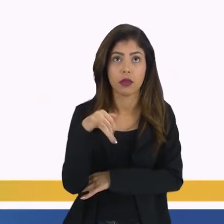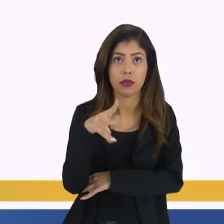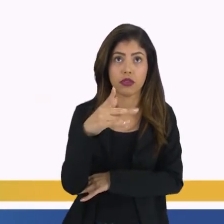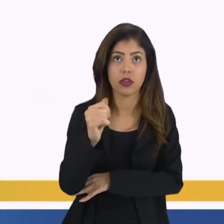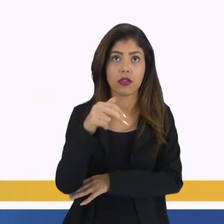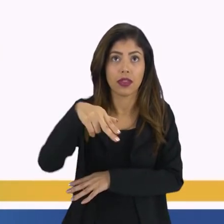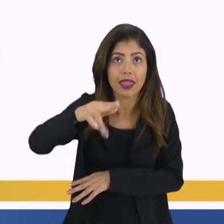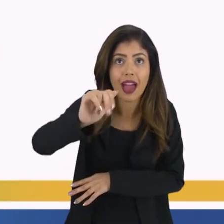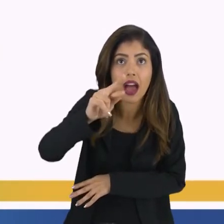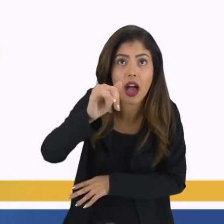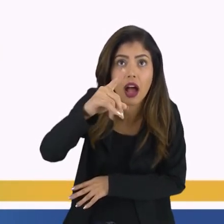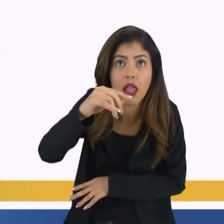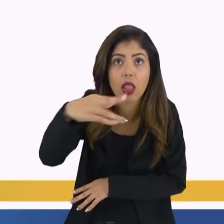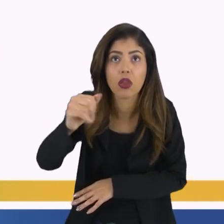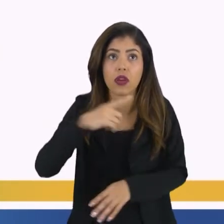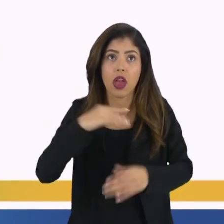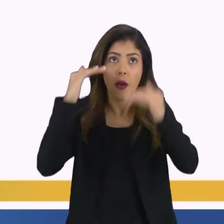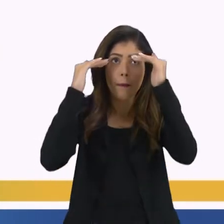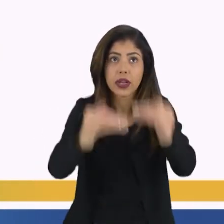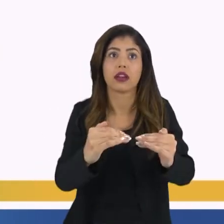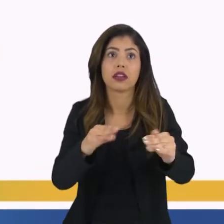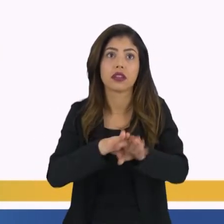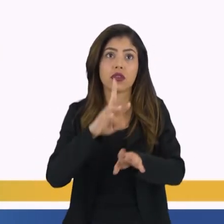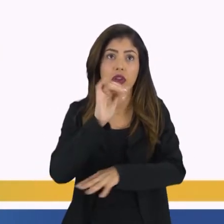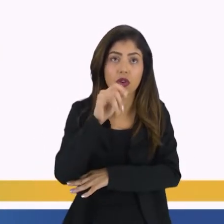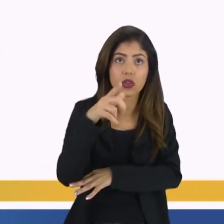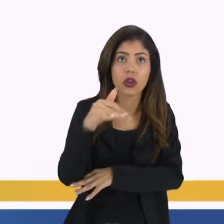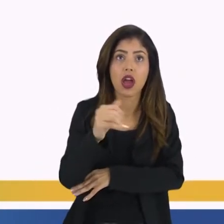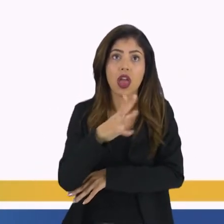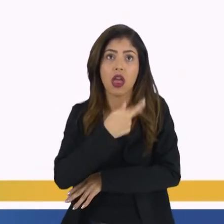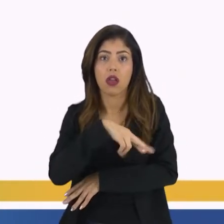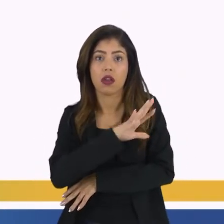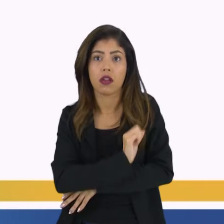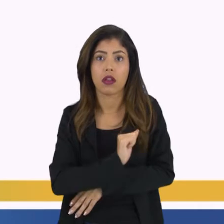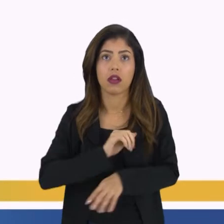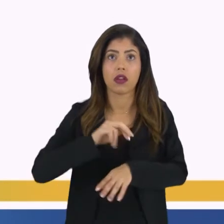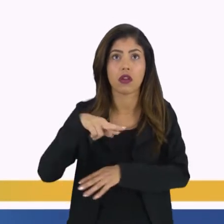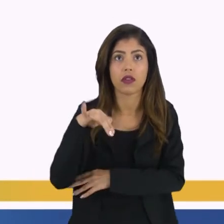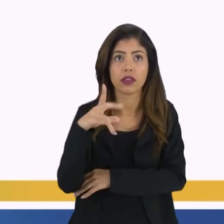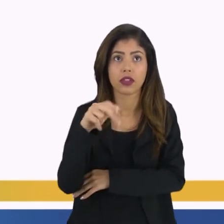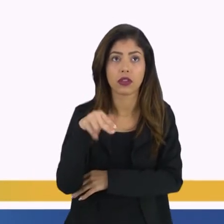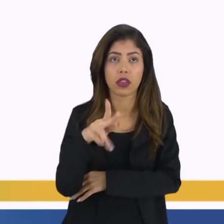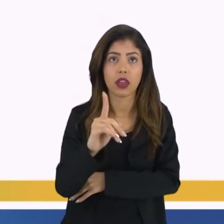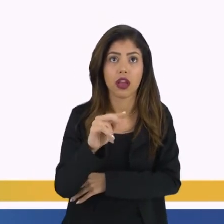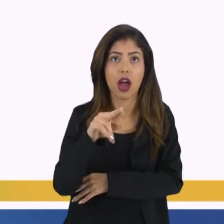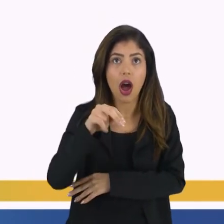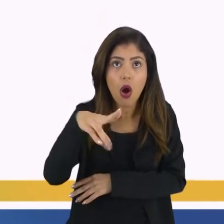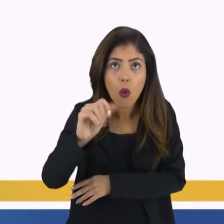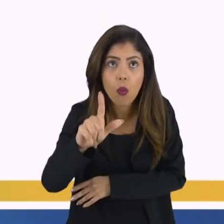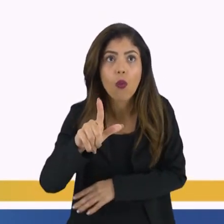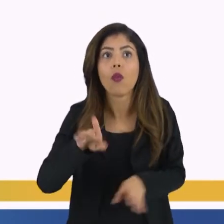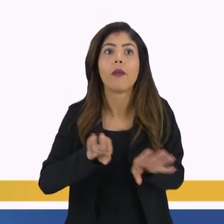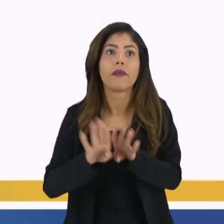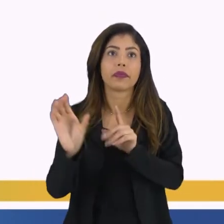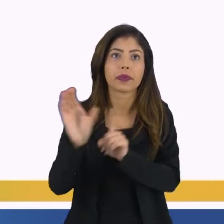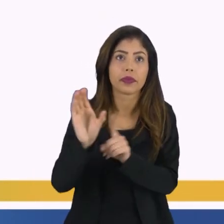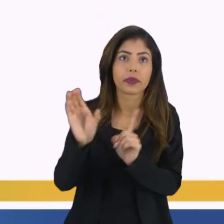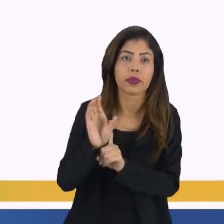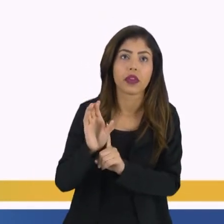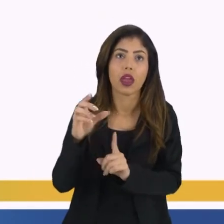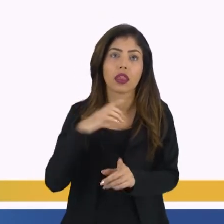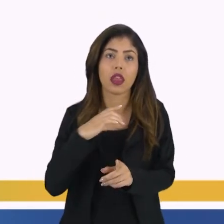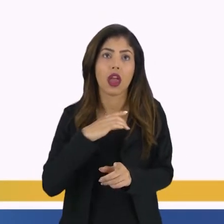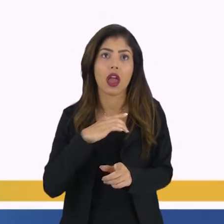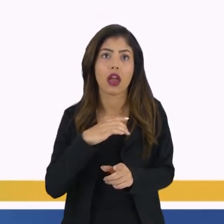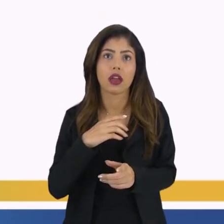de um narrador sem obrigações com a cronologia e a forma do romance convencional. Letra C. Revela descompromisso com a linha temporal